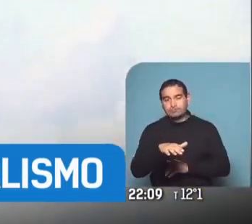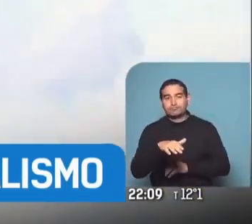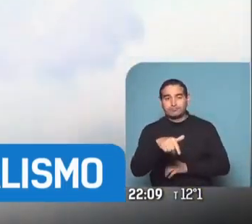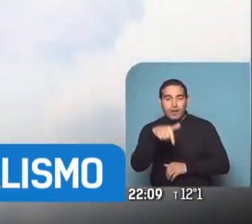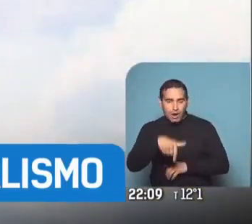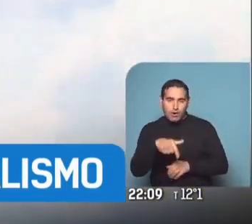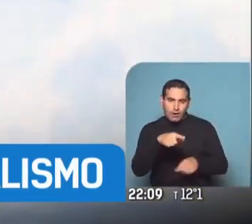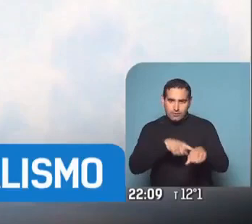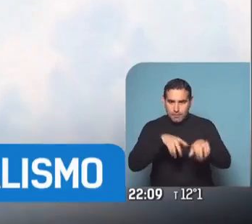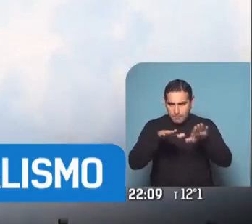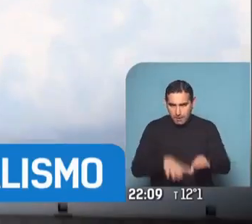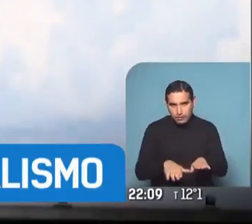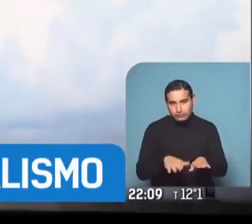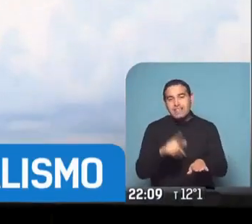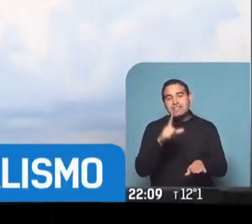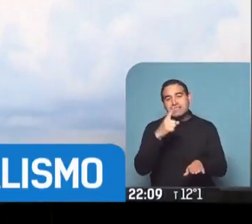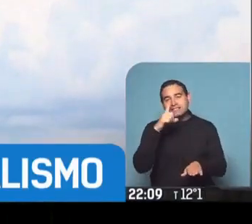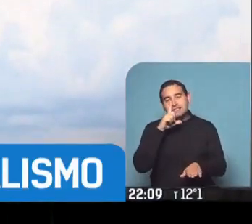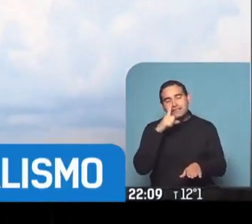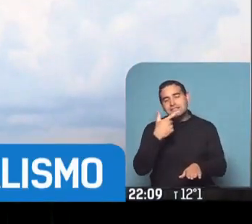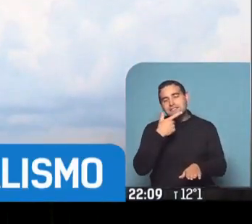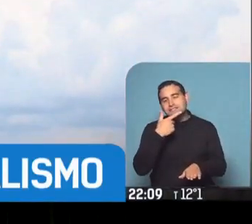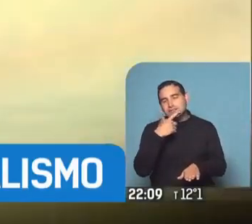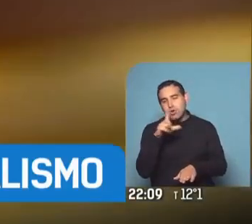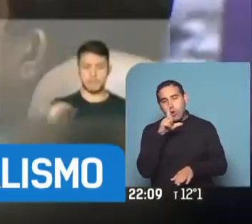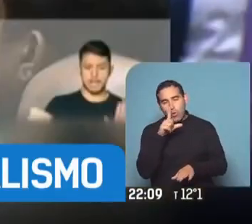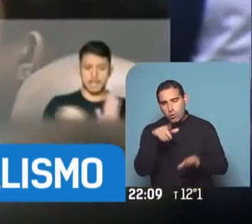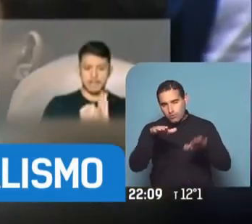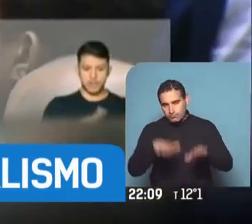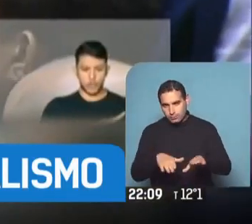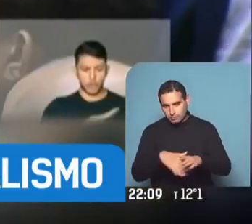que empieza el 17 de julio.